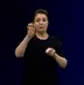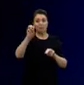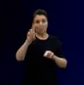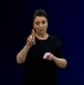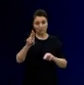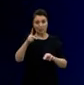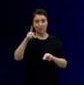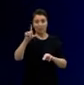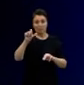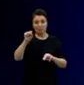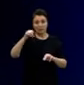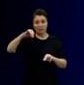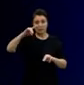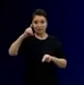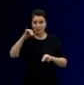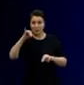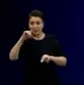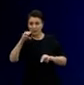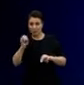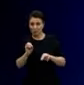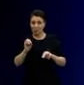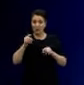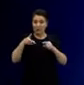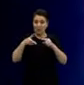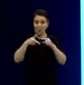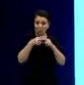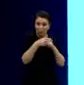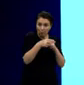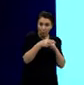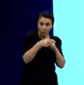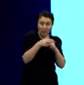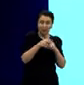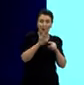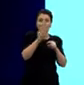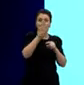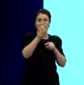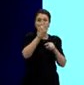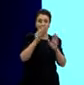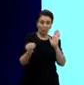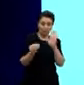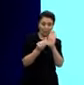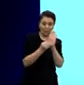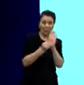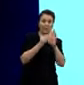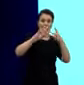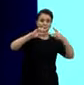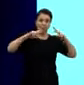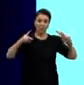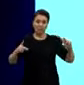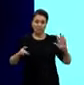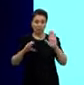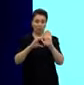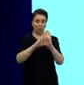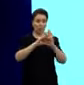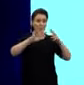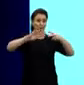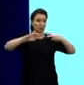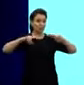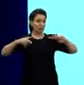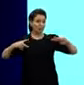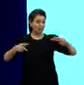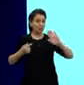bactéria, né, é cortado um pedaço, colocado outro DNA. Aqui a gente pode ver o código genético, ó, lembrando